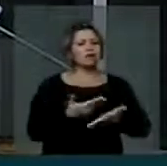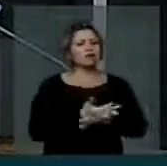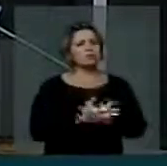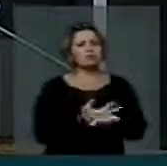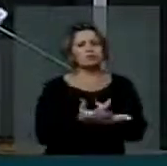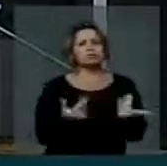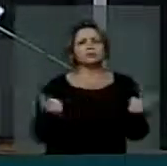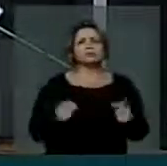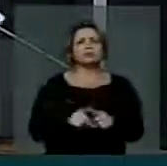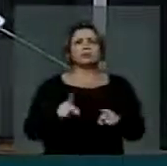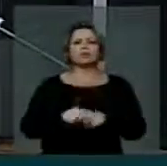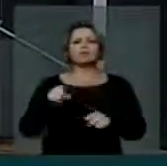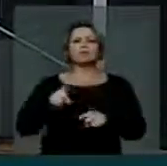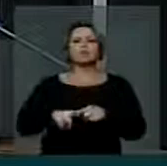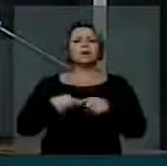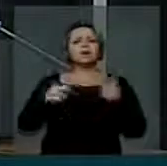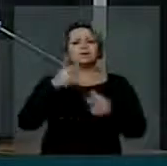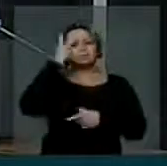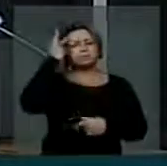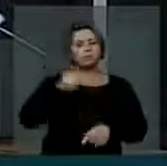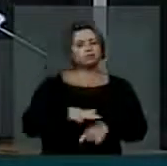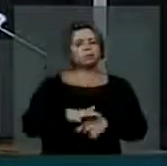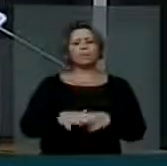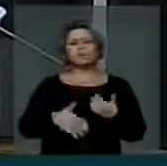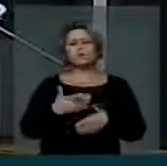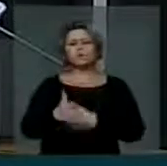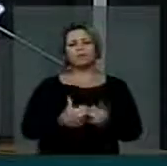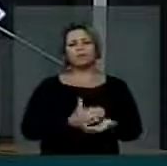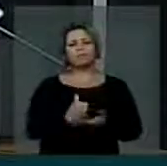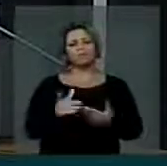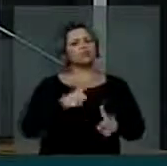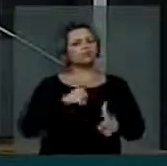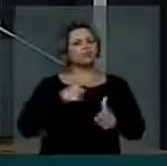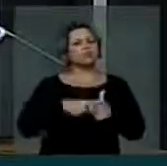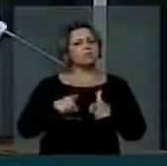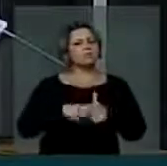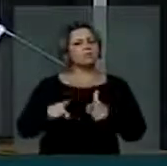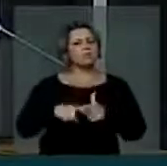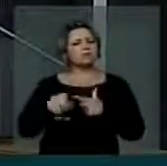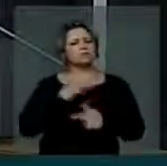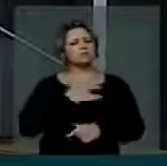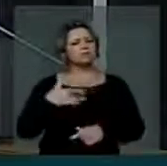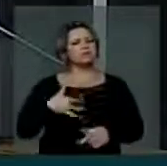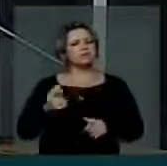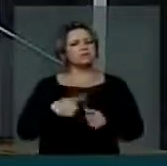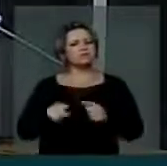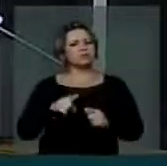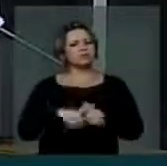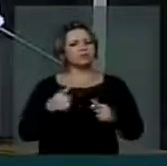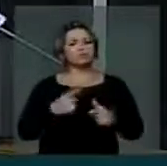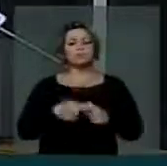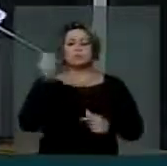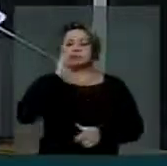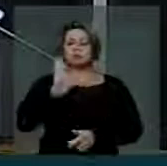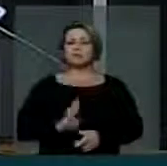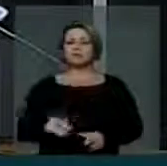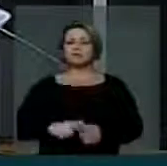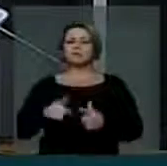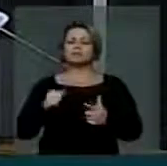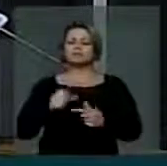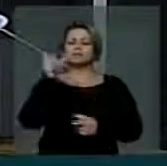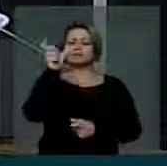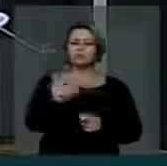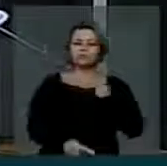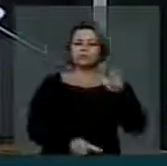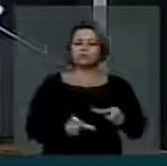a isso o adoecimento da vida moderna, que no Brasil se caracteriza